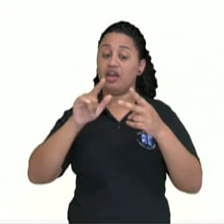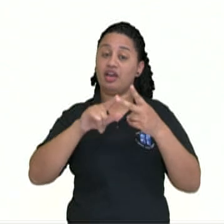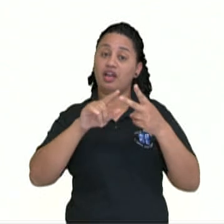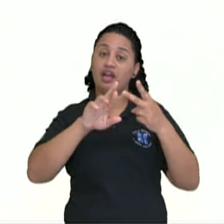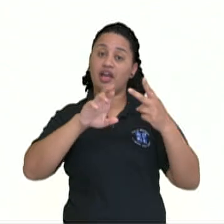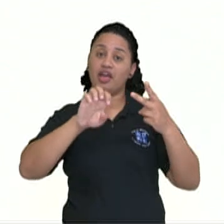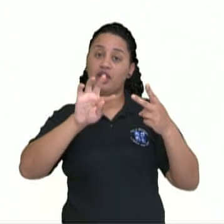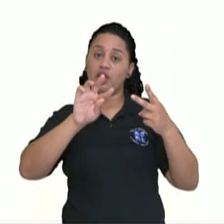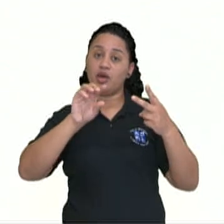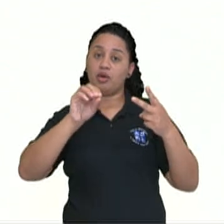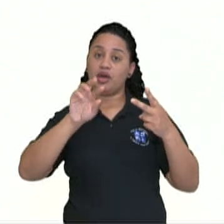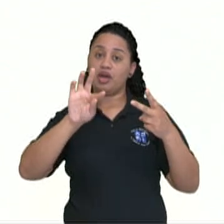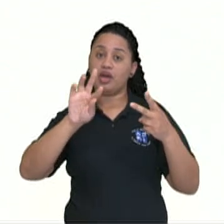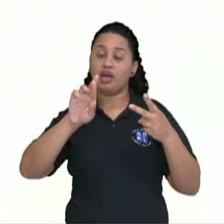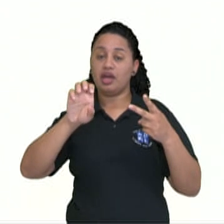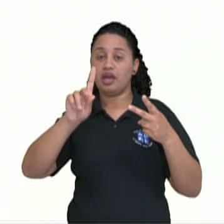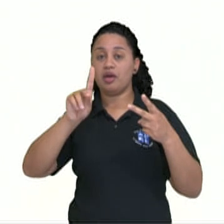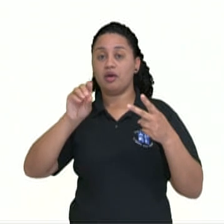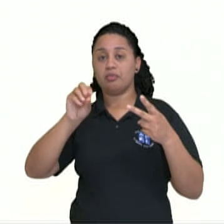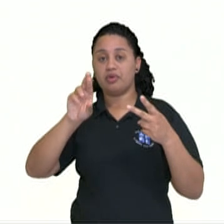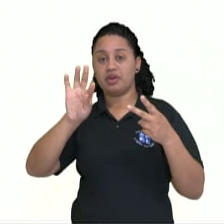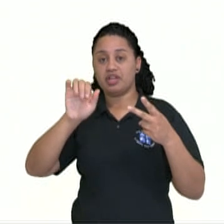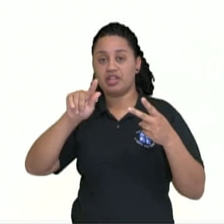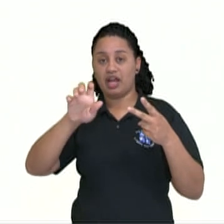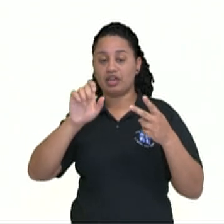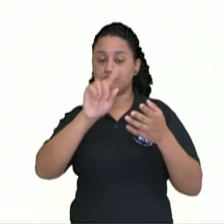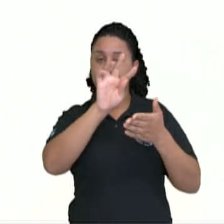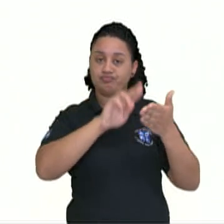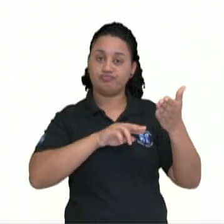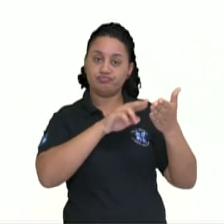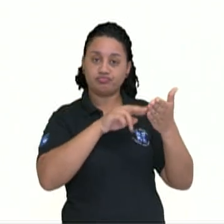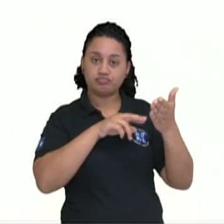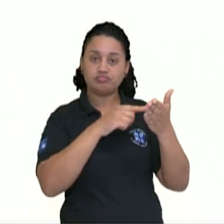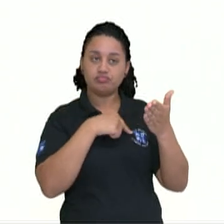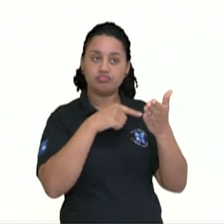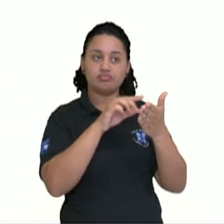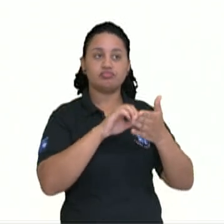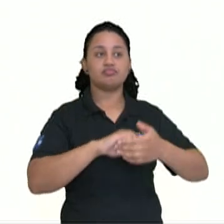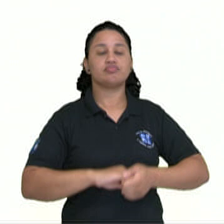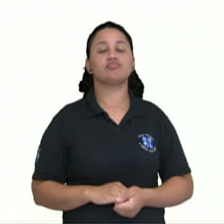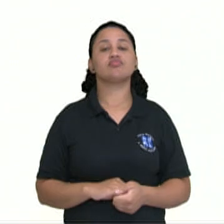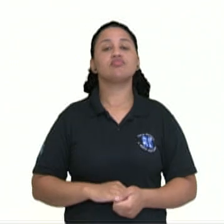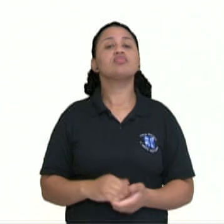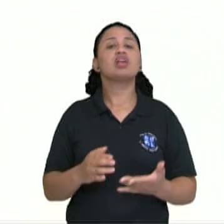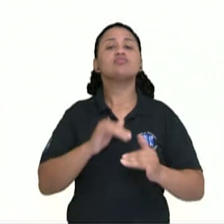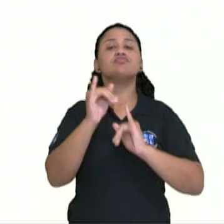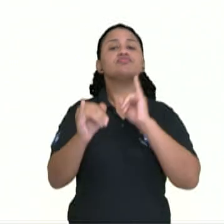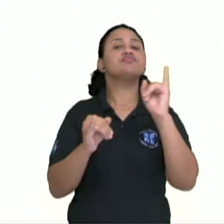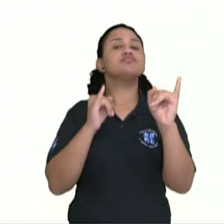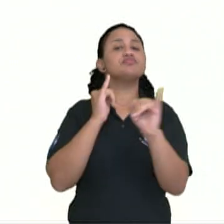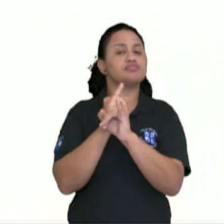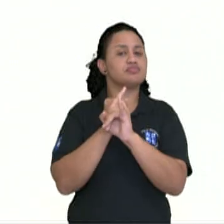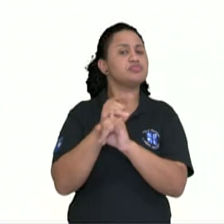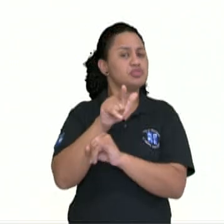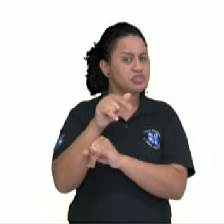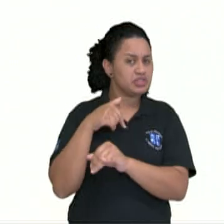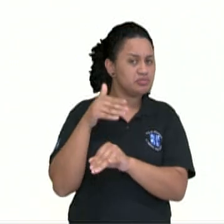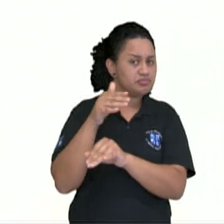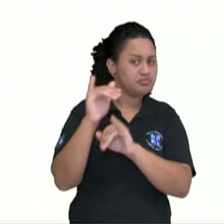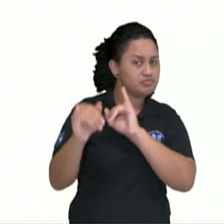de reportagens, desses dois gêneros textuais. Internet. Você acessa a